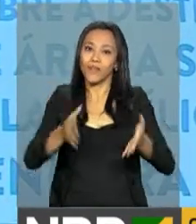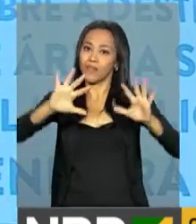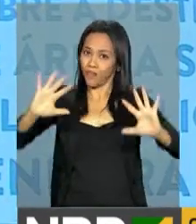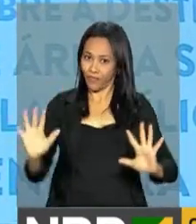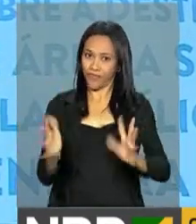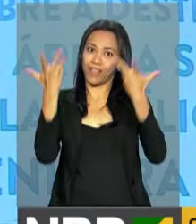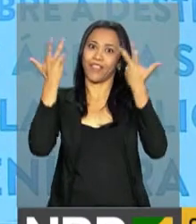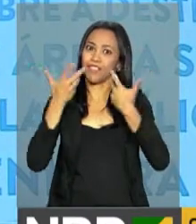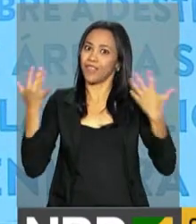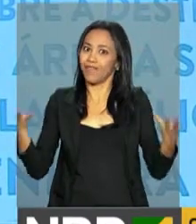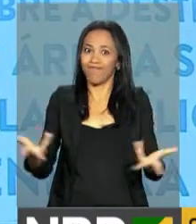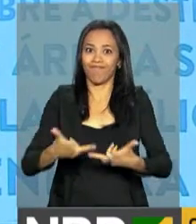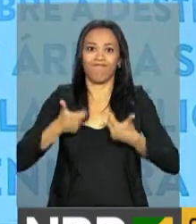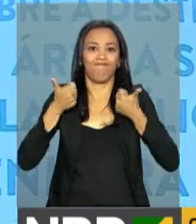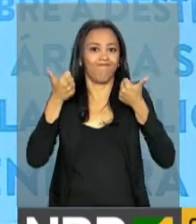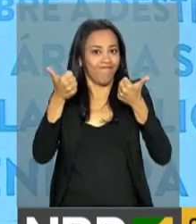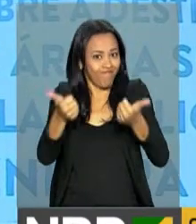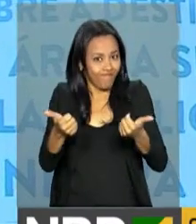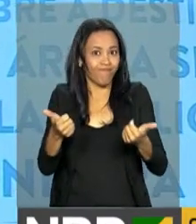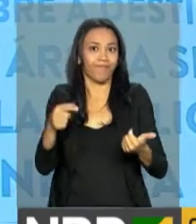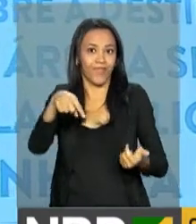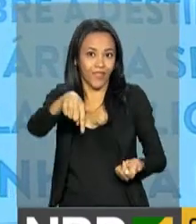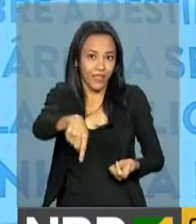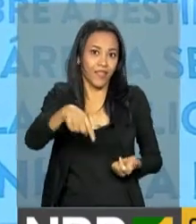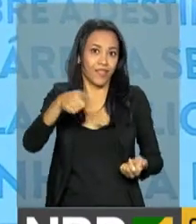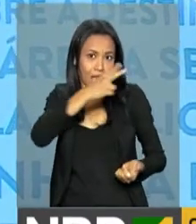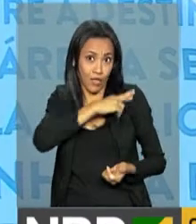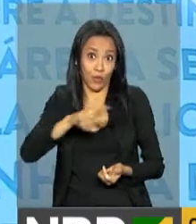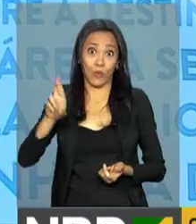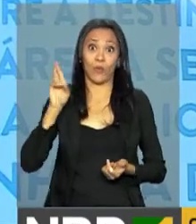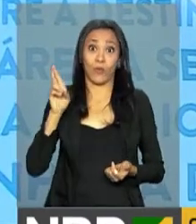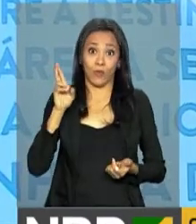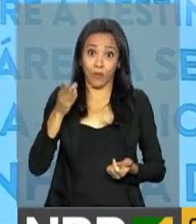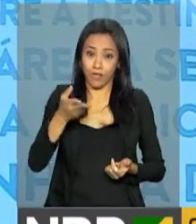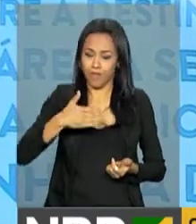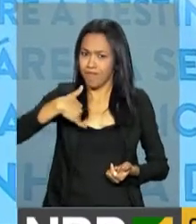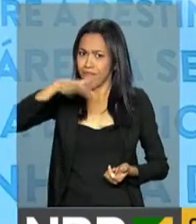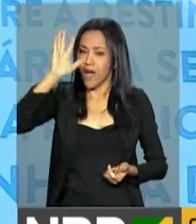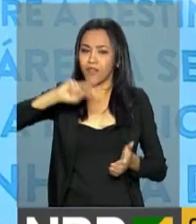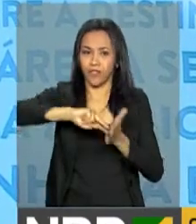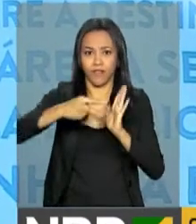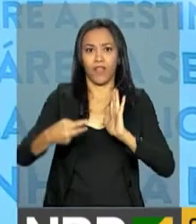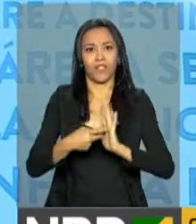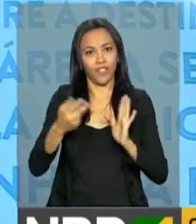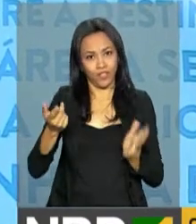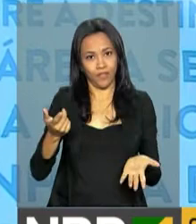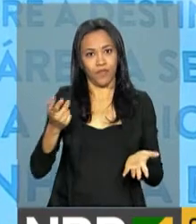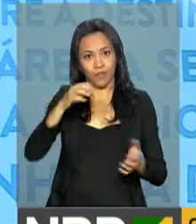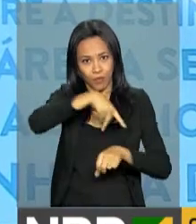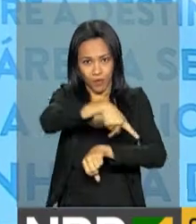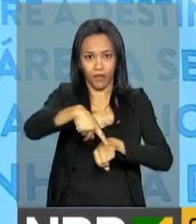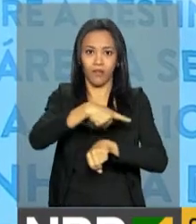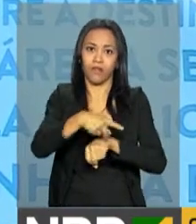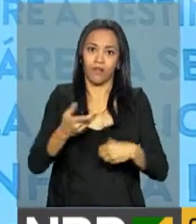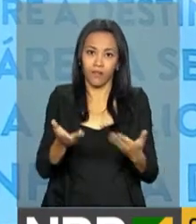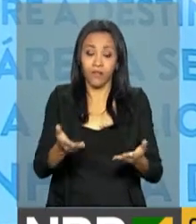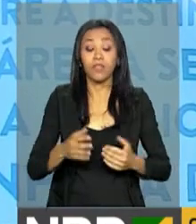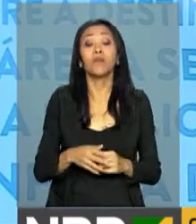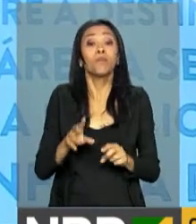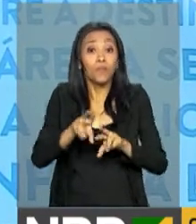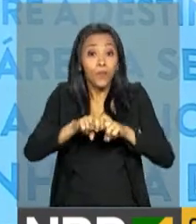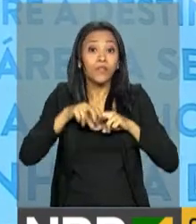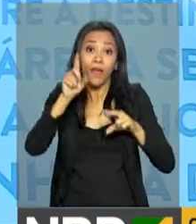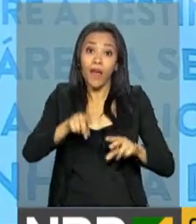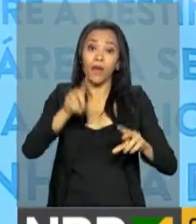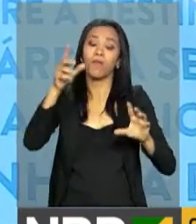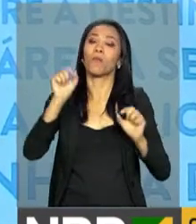extraordinária é talvez a festa religiosa mais significativa do nosso país não é é portanto a